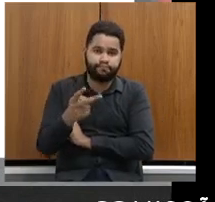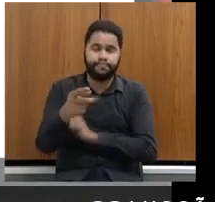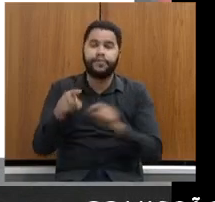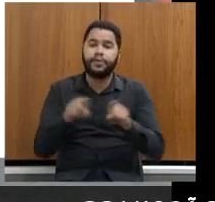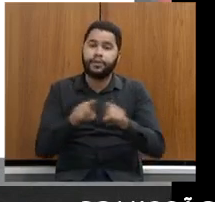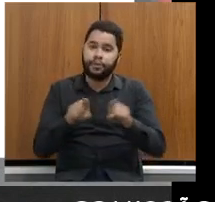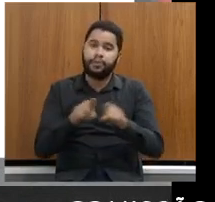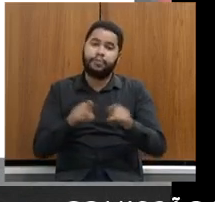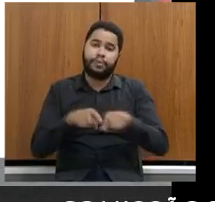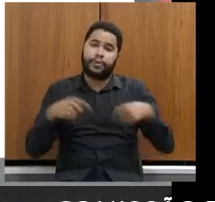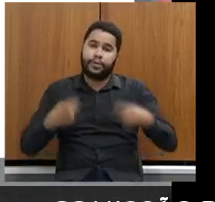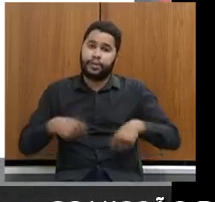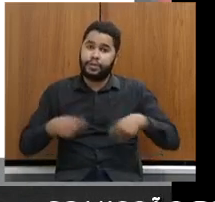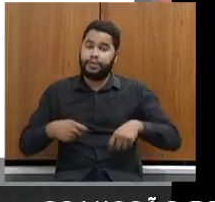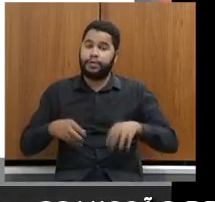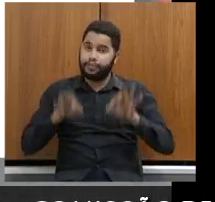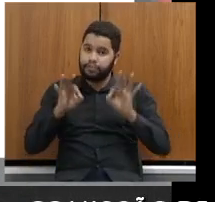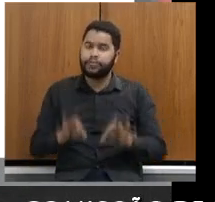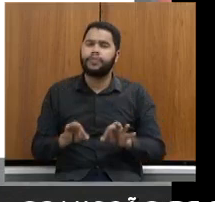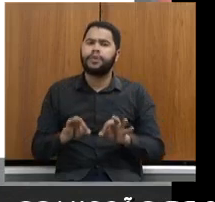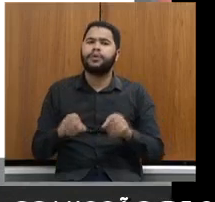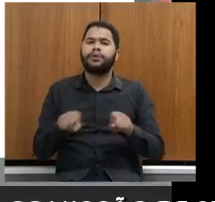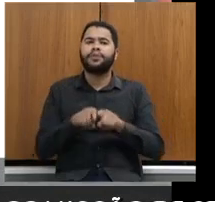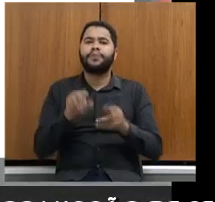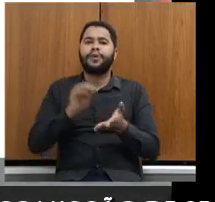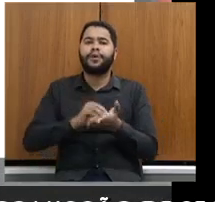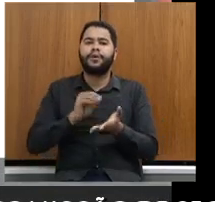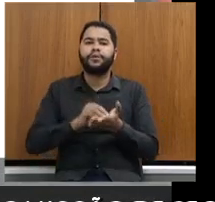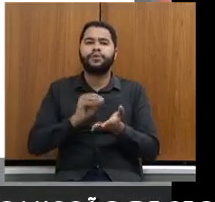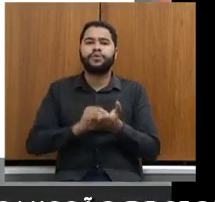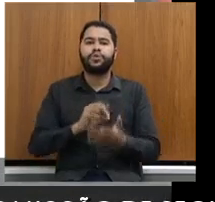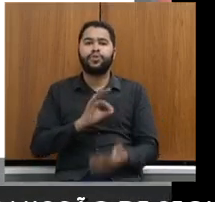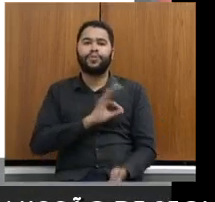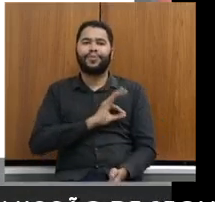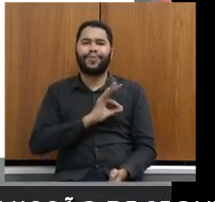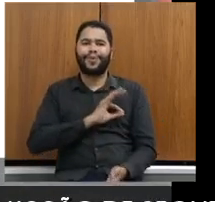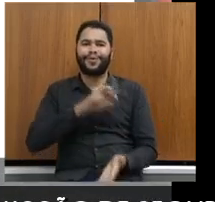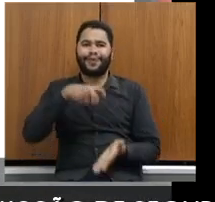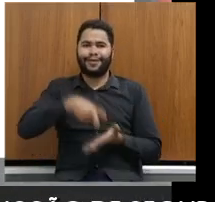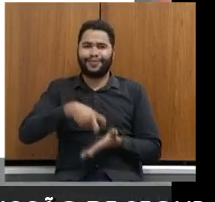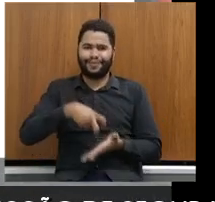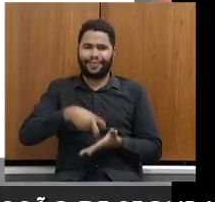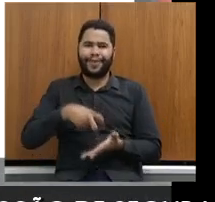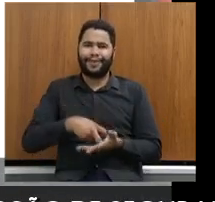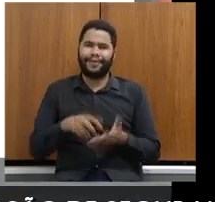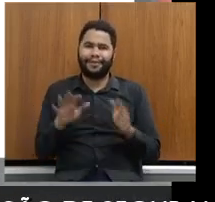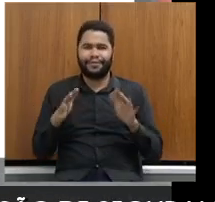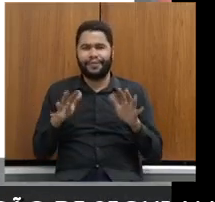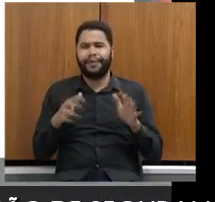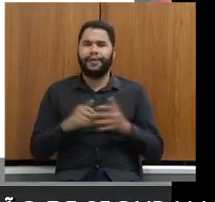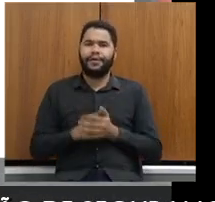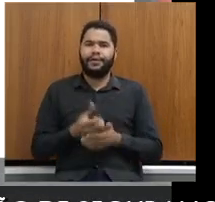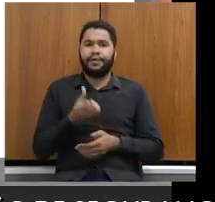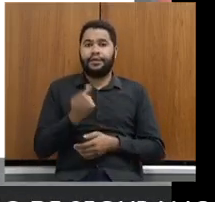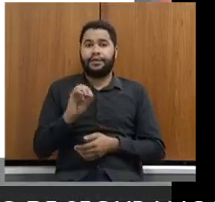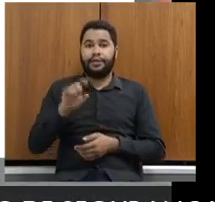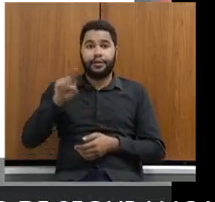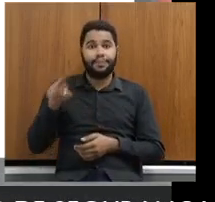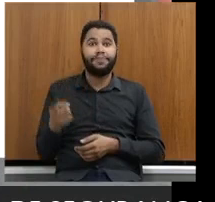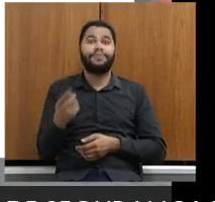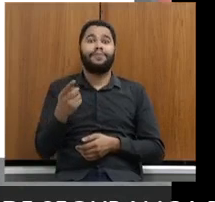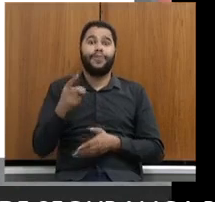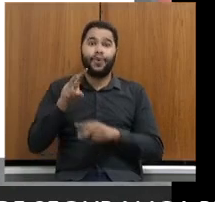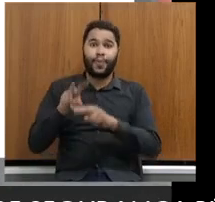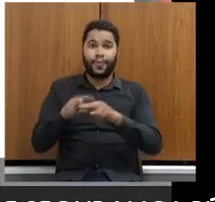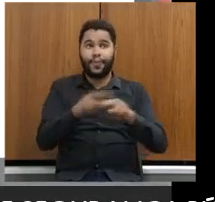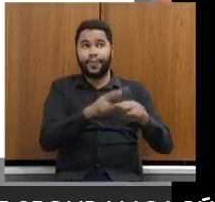necessidade absurda que eu me deparei foi ausência também de polícia as pernas Então a gente tem em torno aí de 60 mil presos